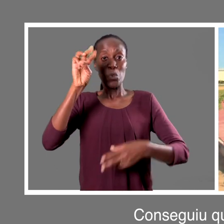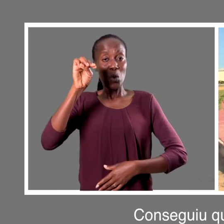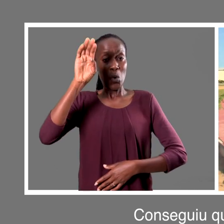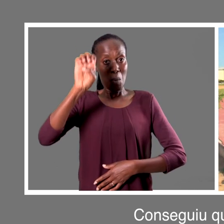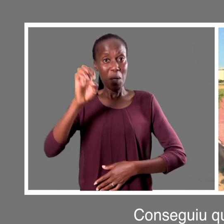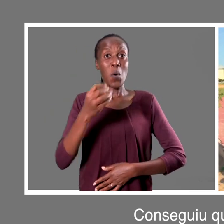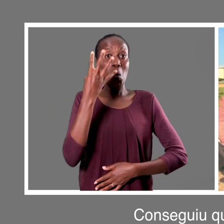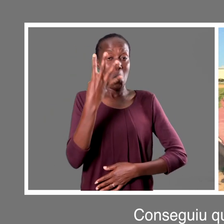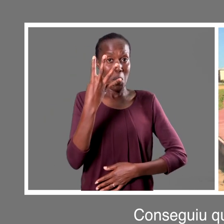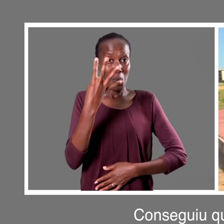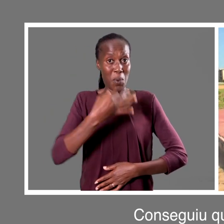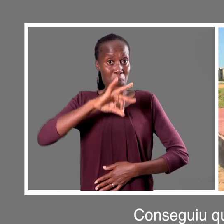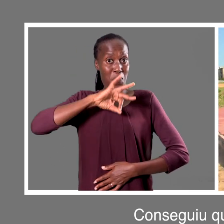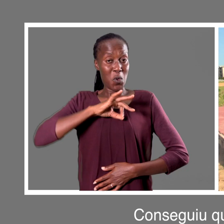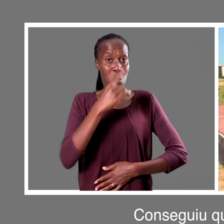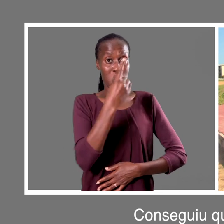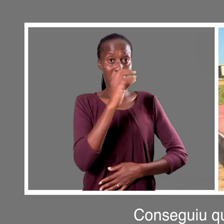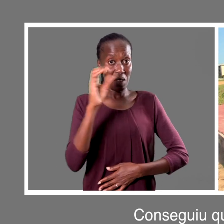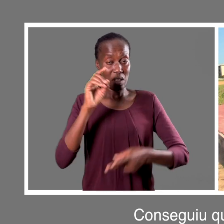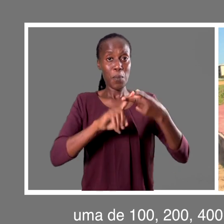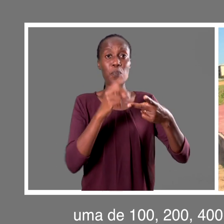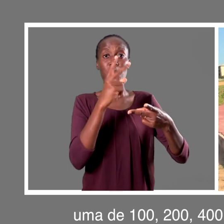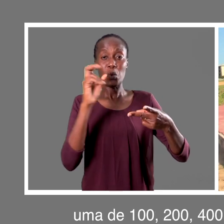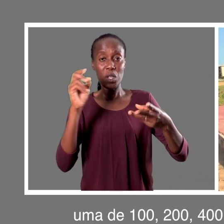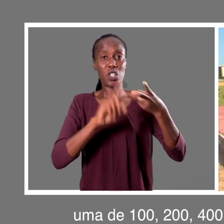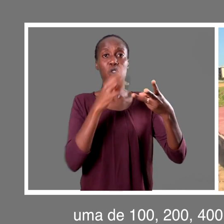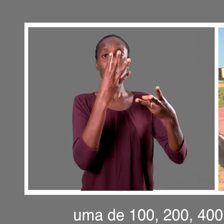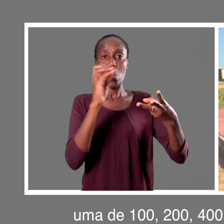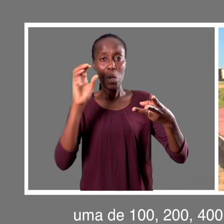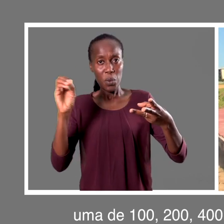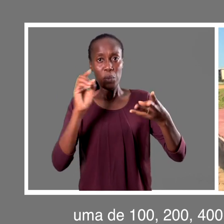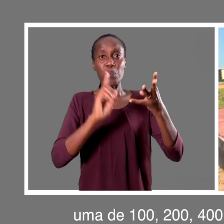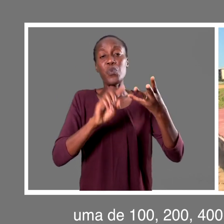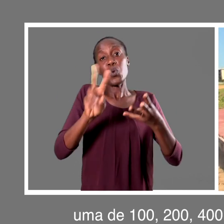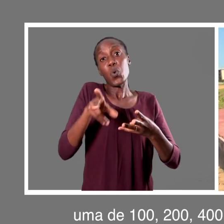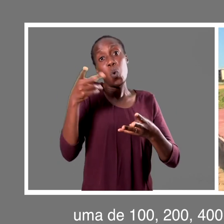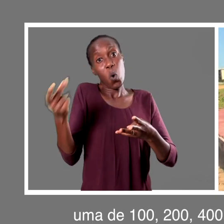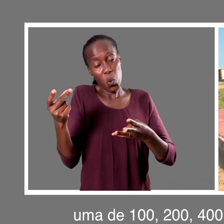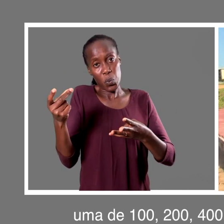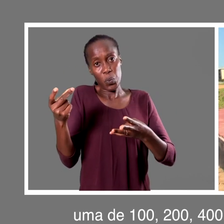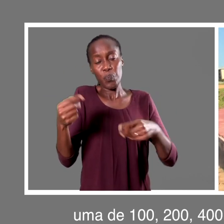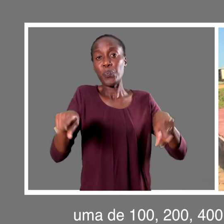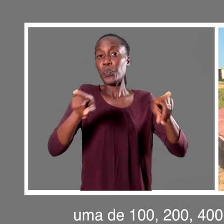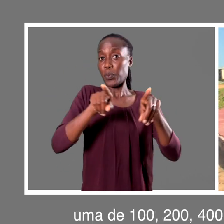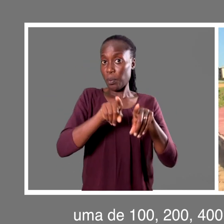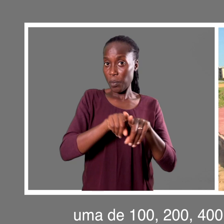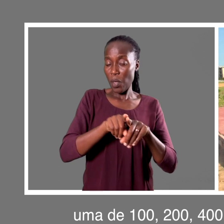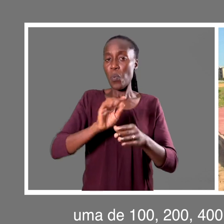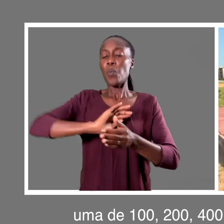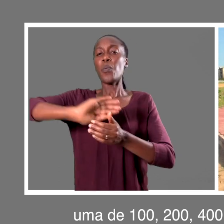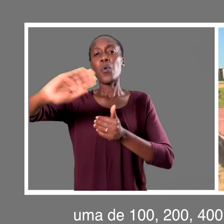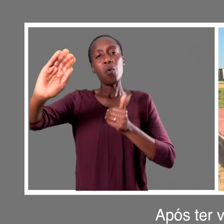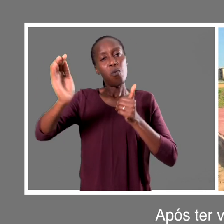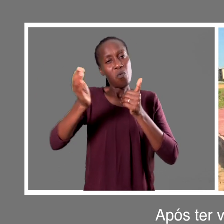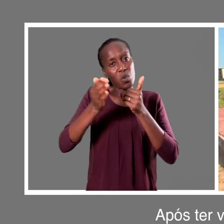Príncipe, conseguiu 4 medalhas de ouro, das quais uma de 100, 200, 400 e salto